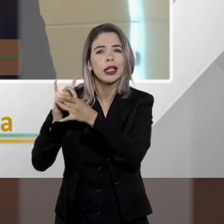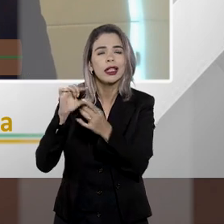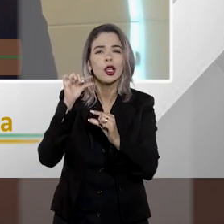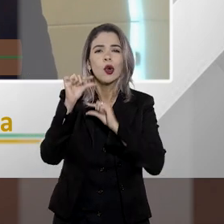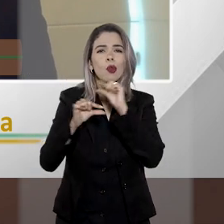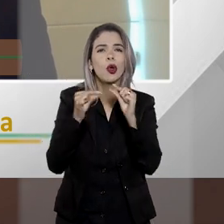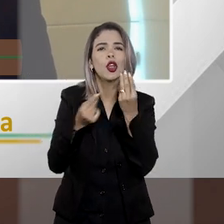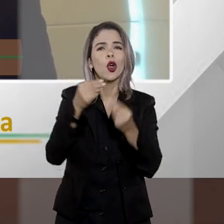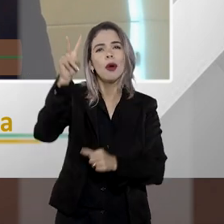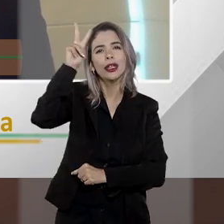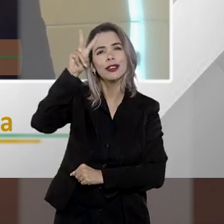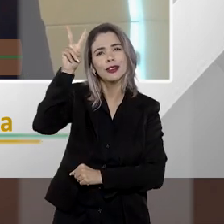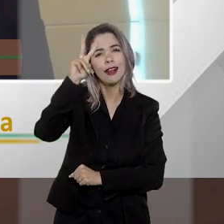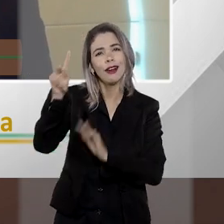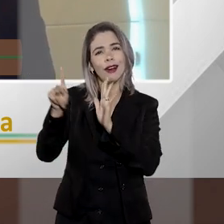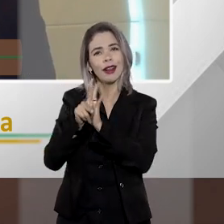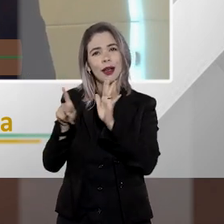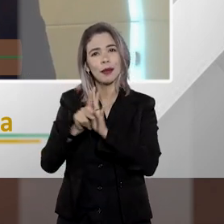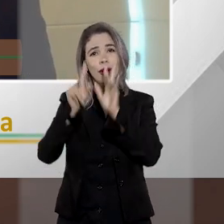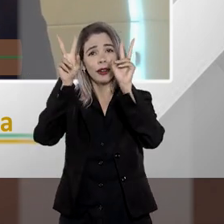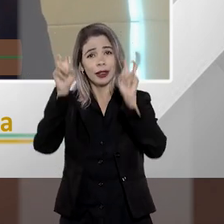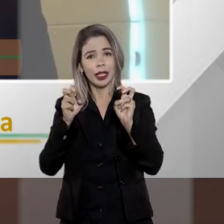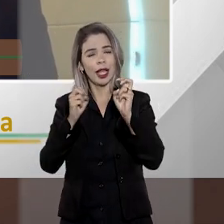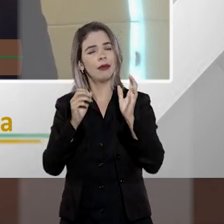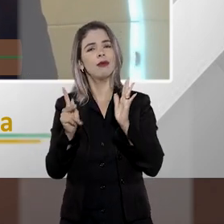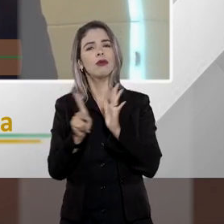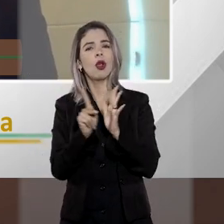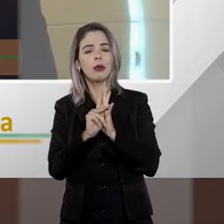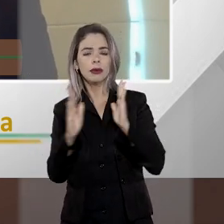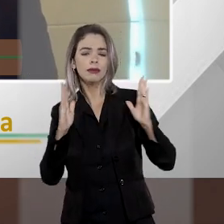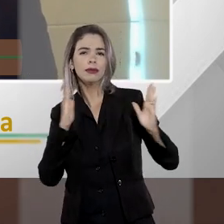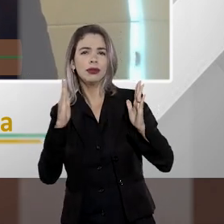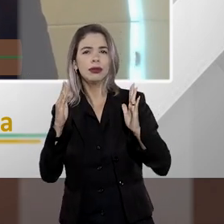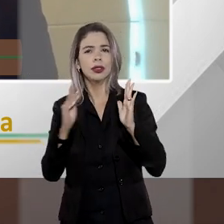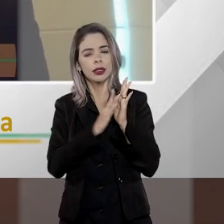um pouco da história a respeito dessa progressão de regime.